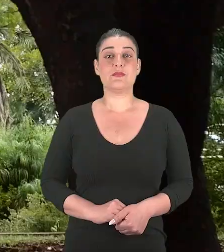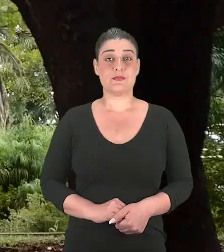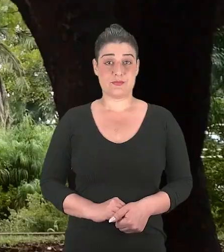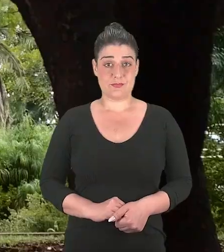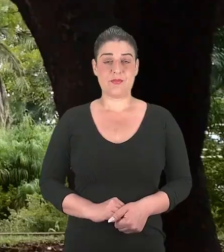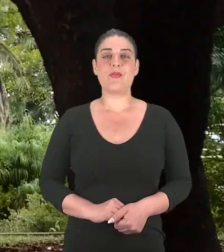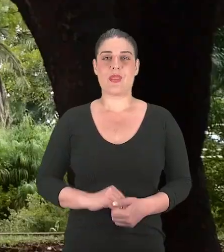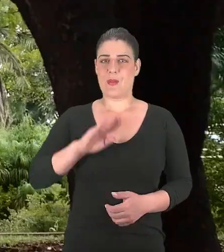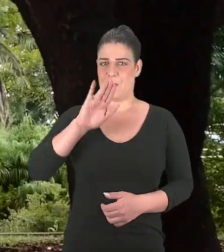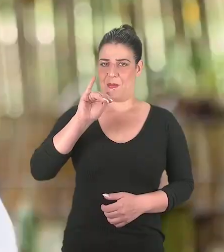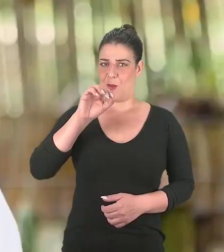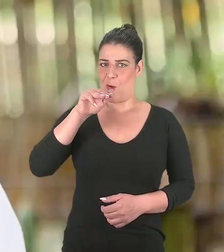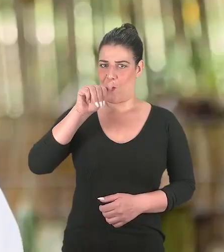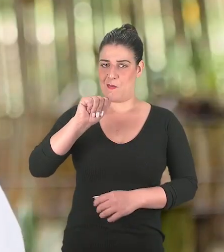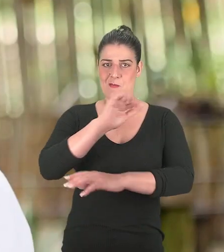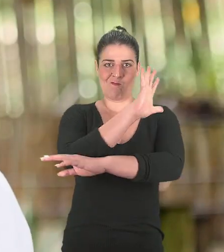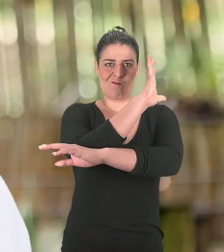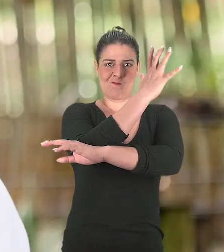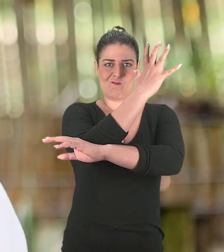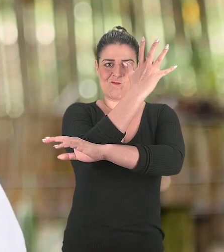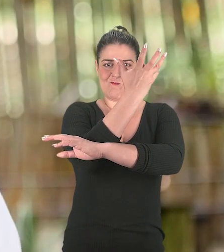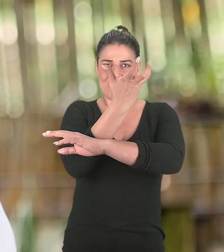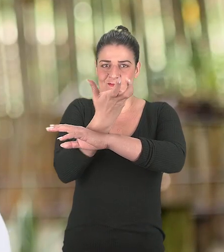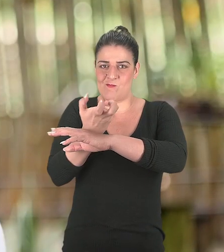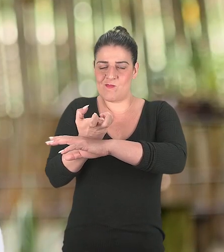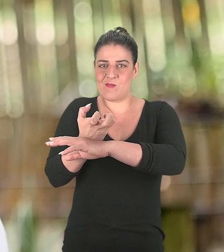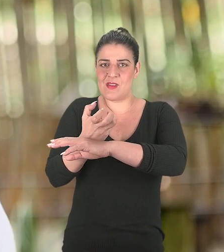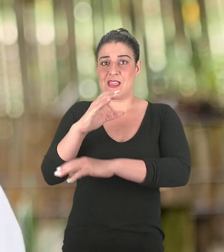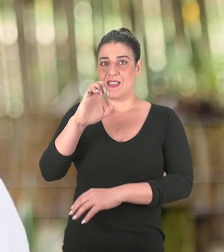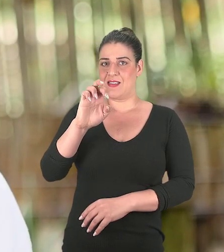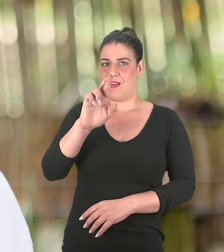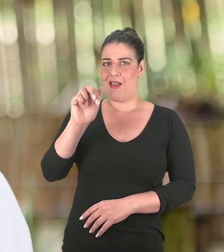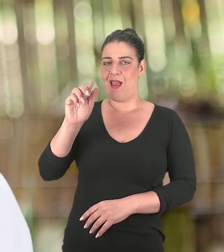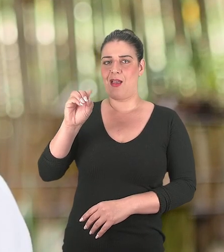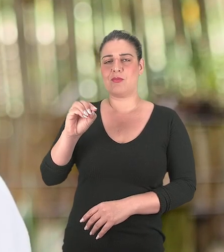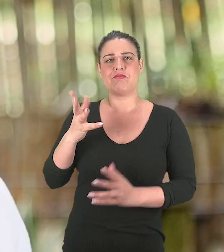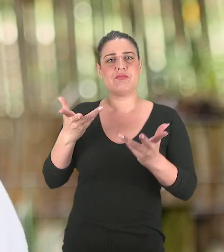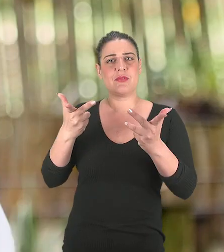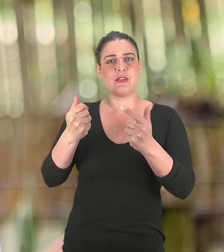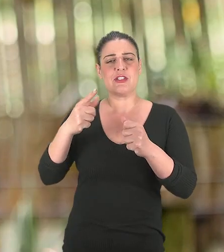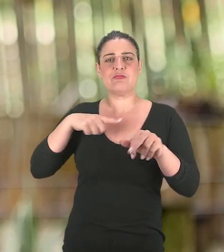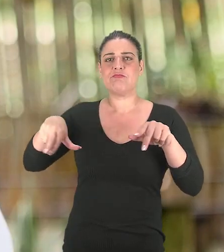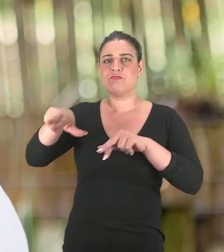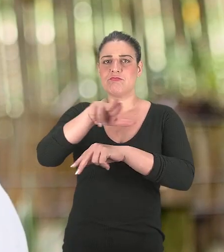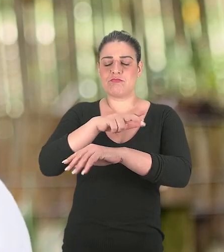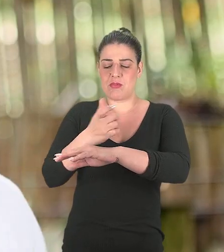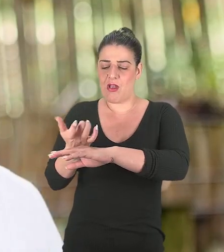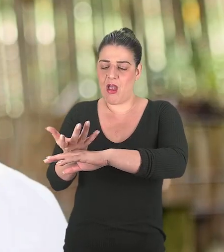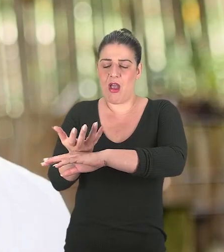O bioma cerrado ele tem uma biodiversidade incrível, porque o bioma cerrado ele tem várias fisionomias. Então ele vai desde